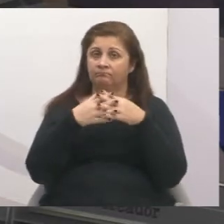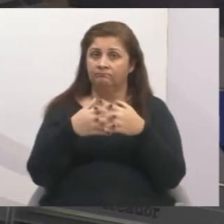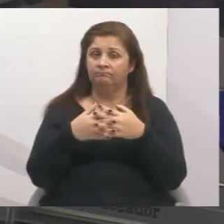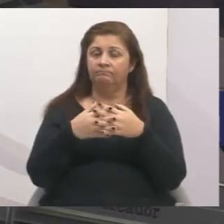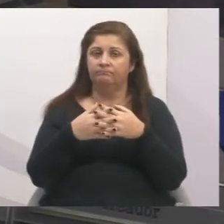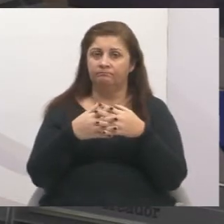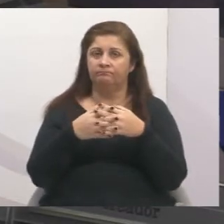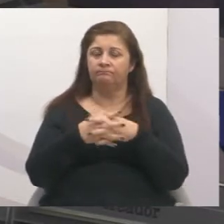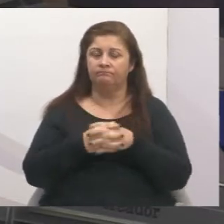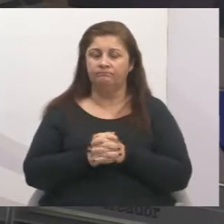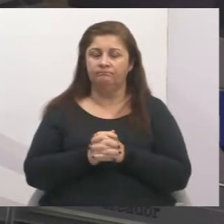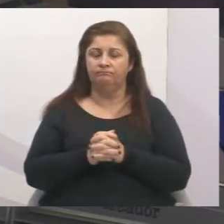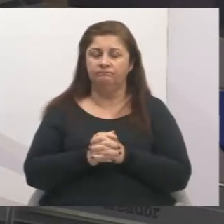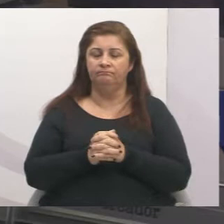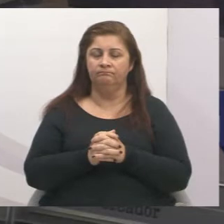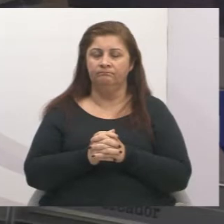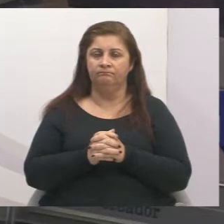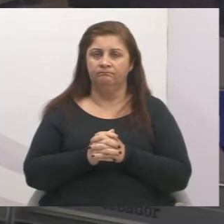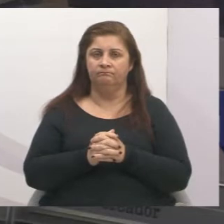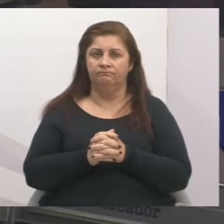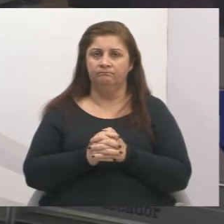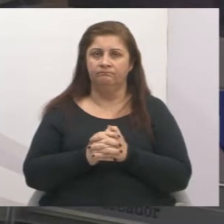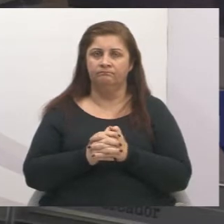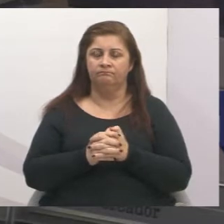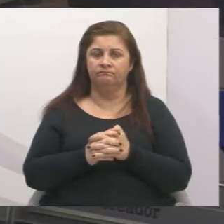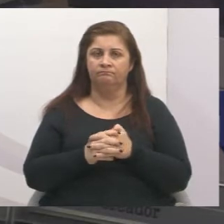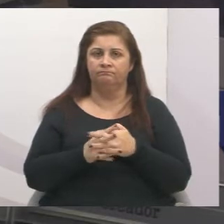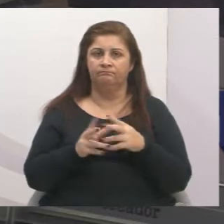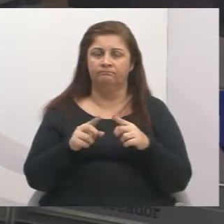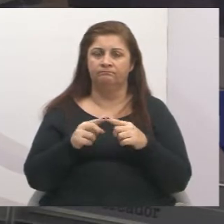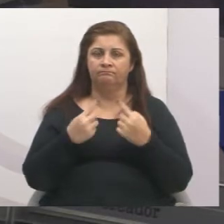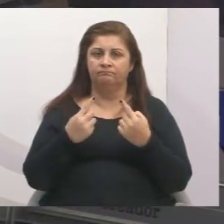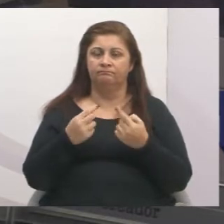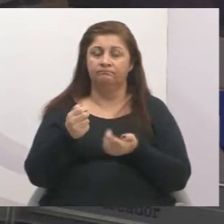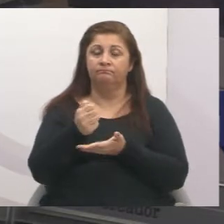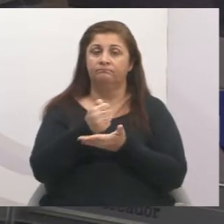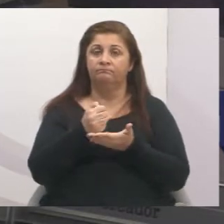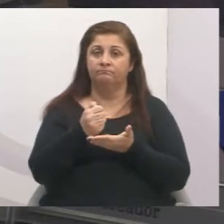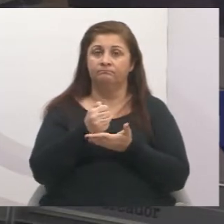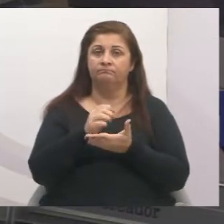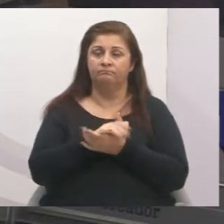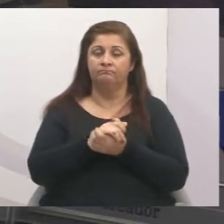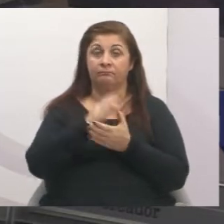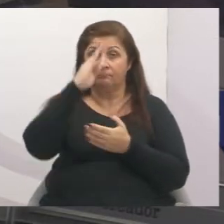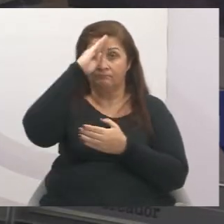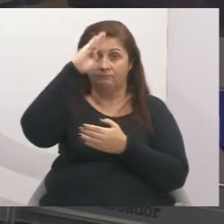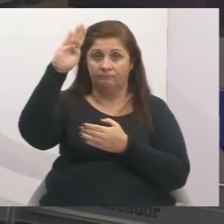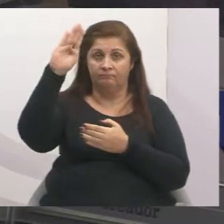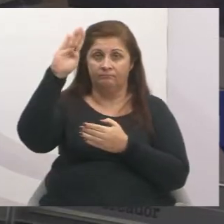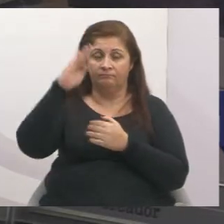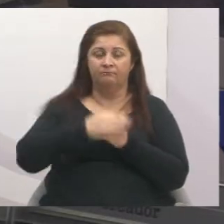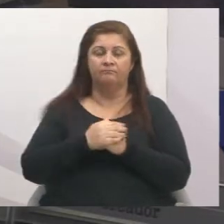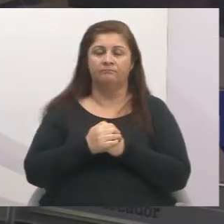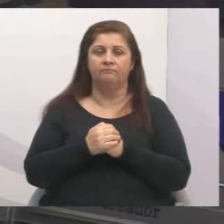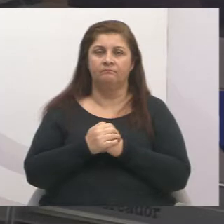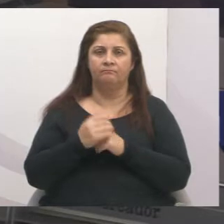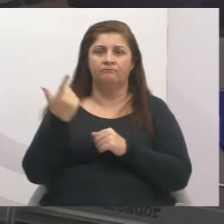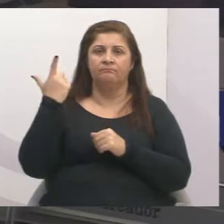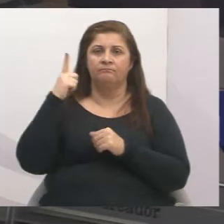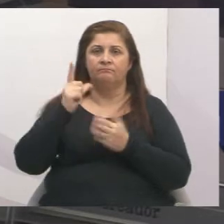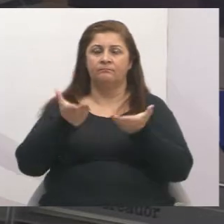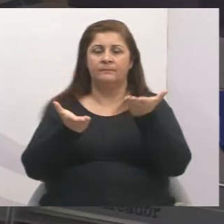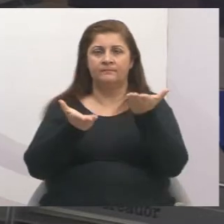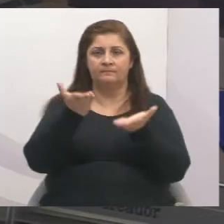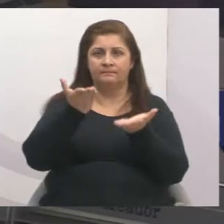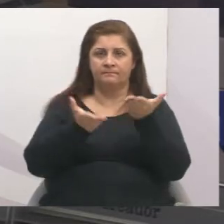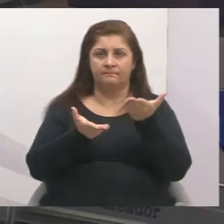sendo tratado no dia de hoje. Mas fundamental para que a gente consiga equilibrar